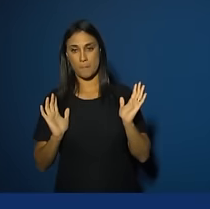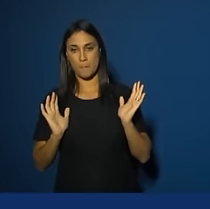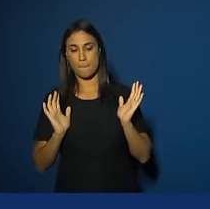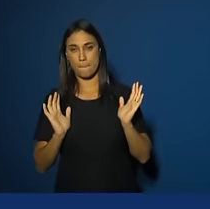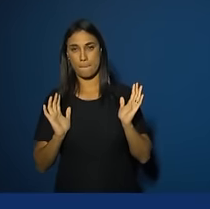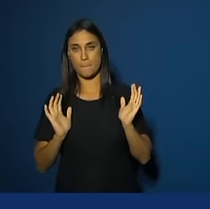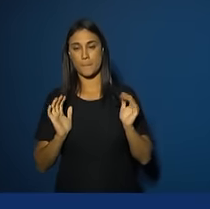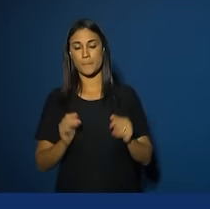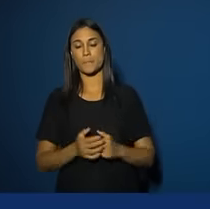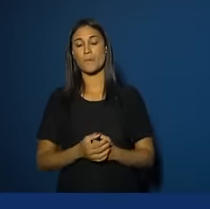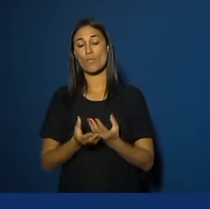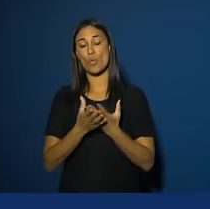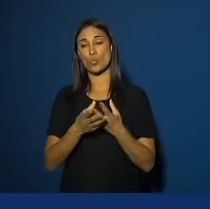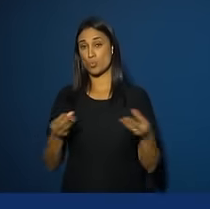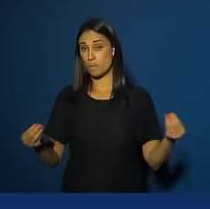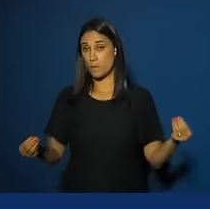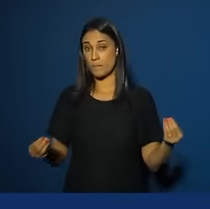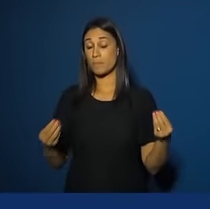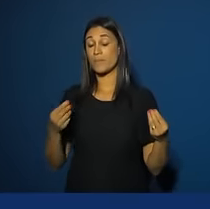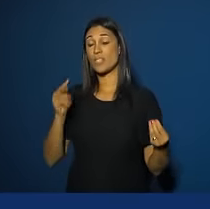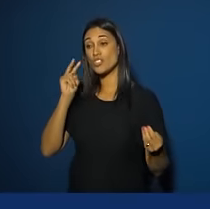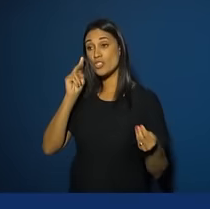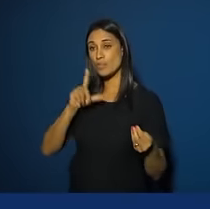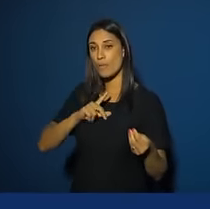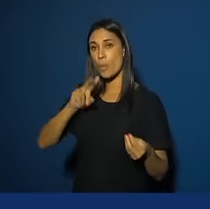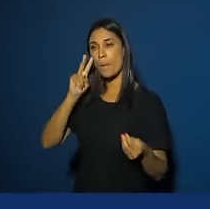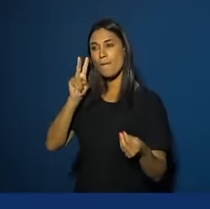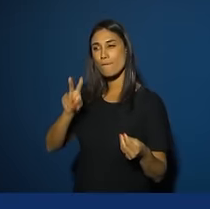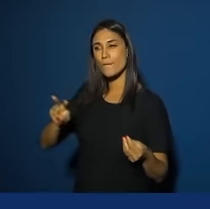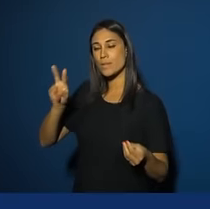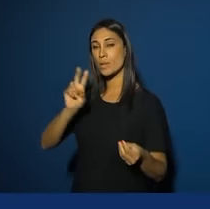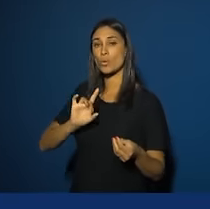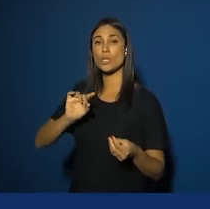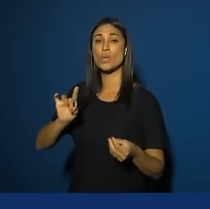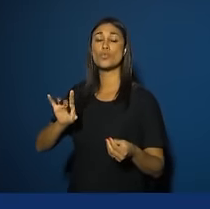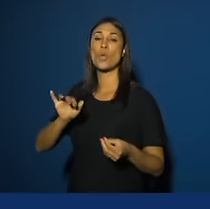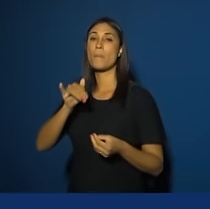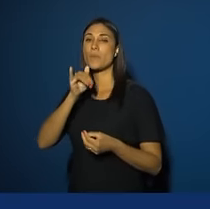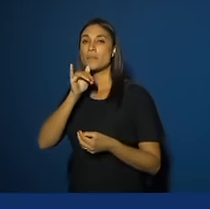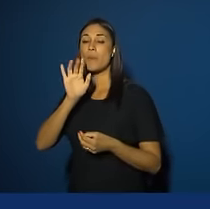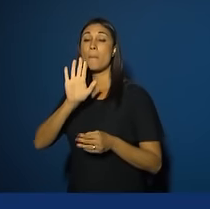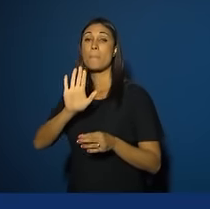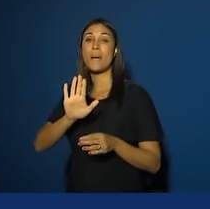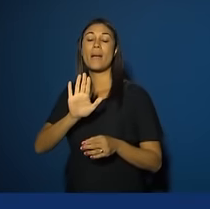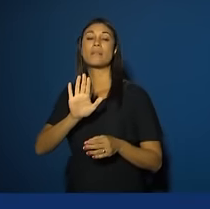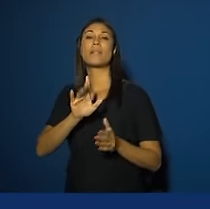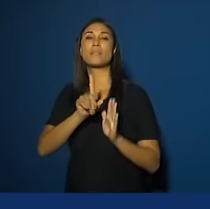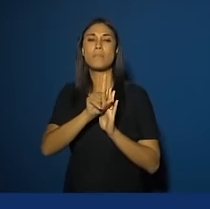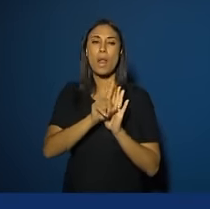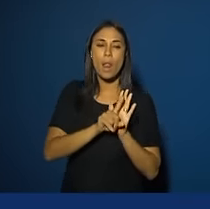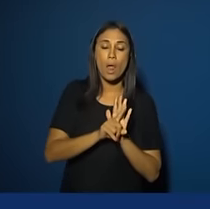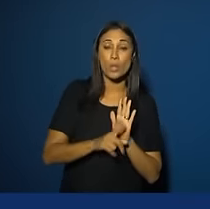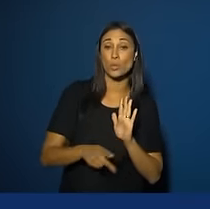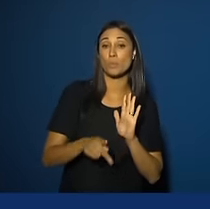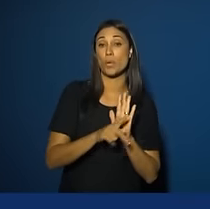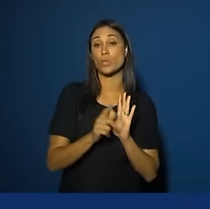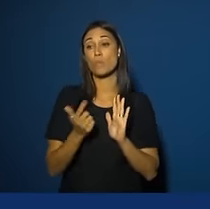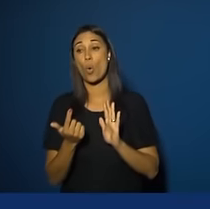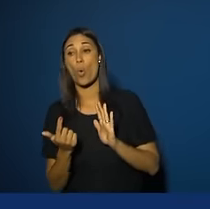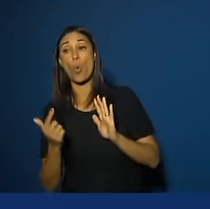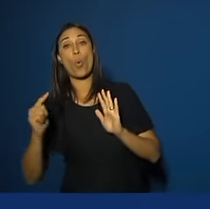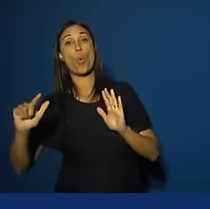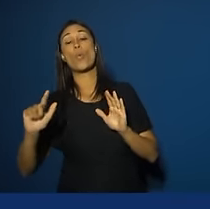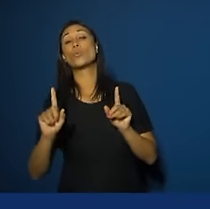né, dissipada e a gente tiver uma visão não só do board, mas das intenções do próximo board,